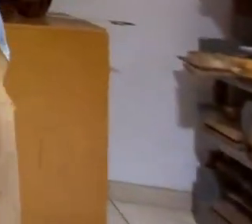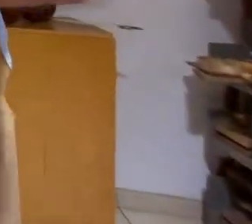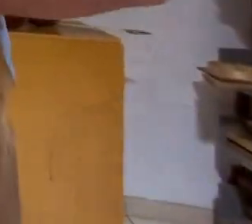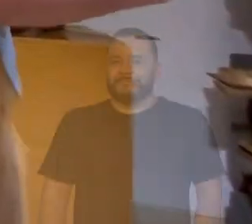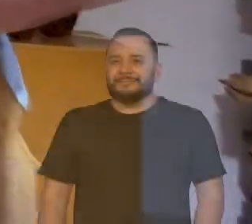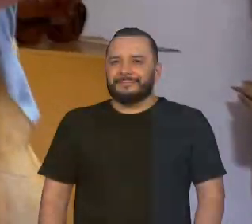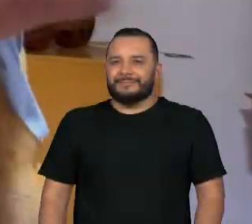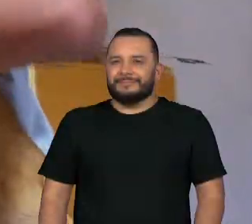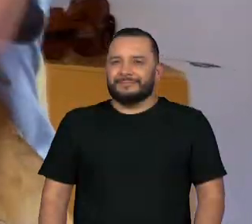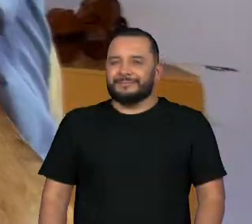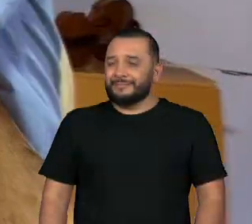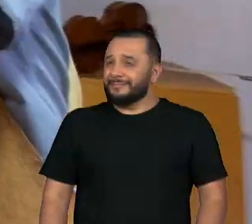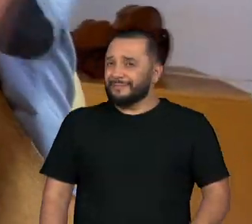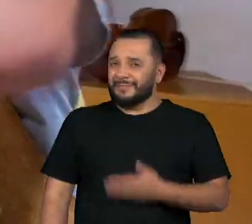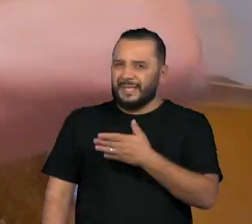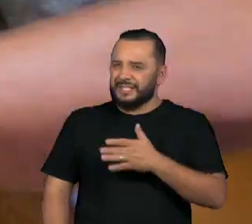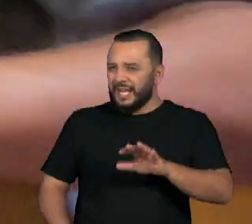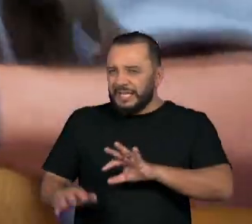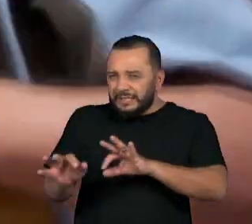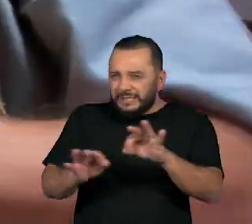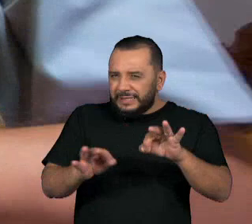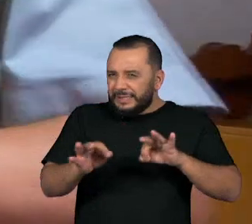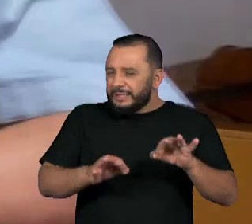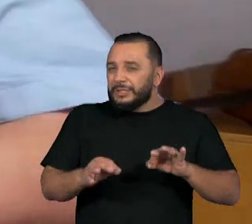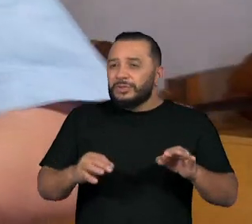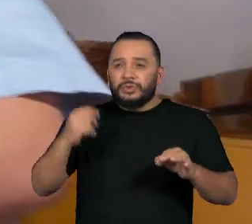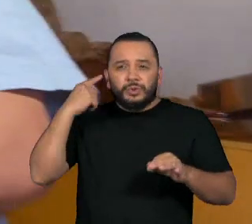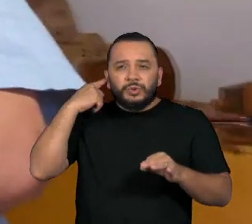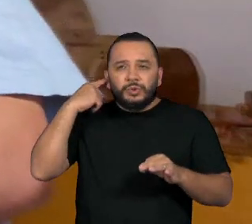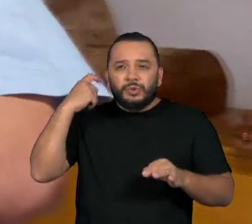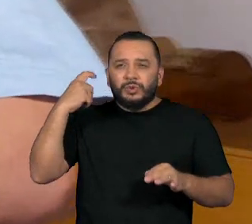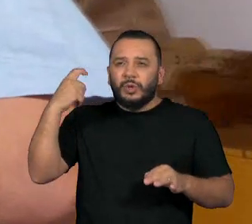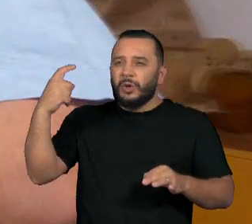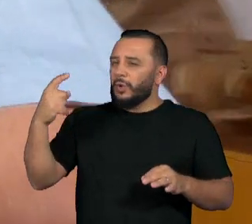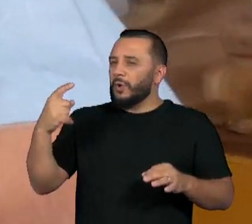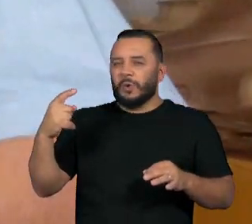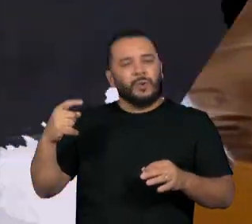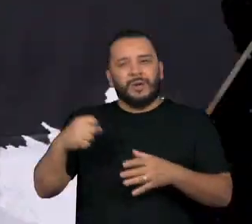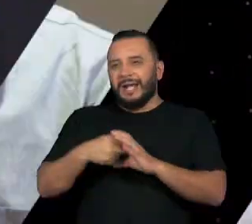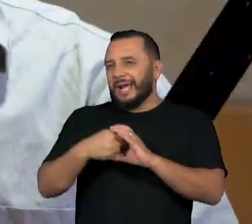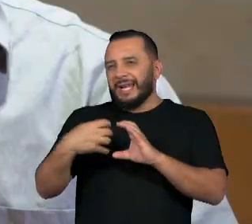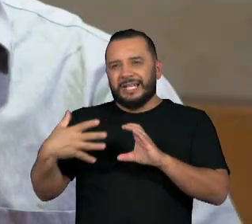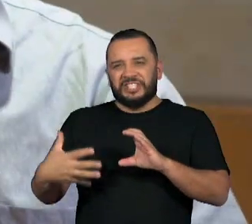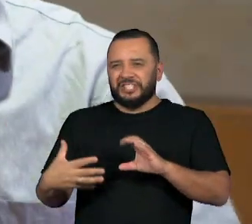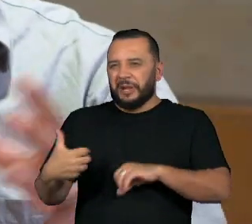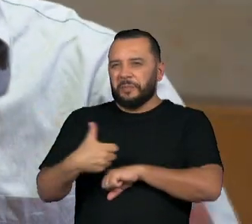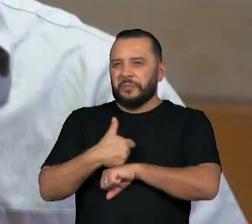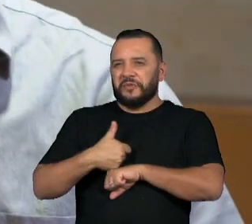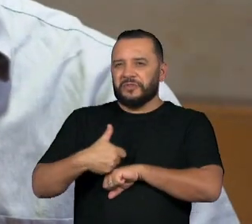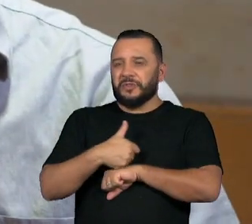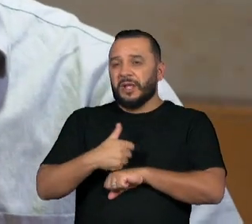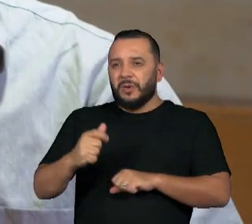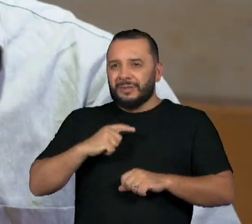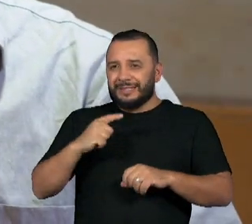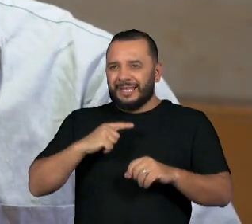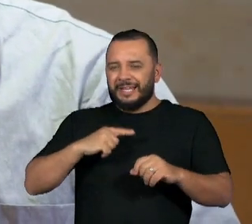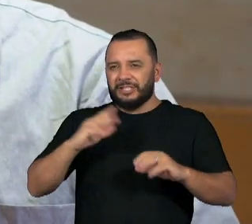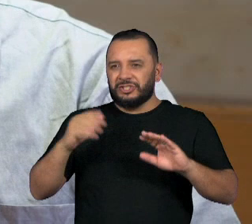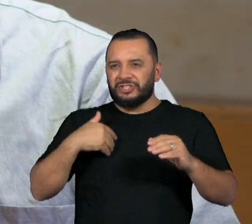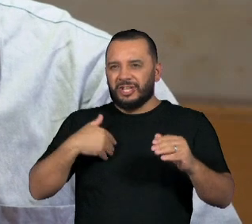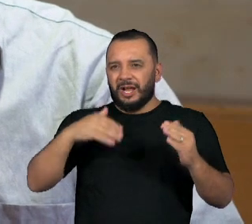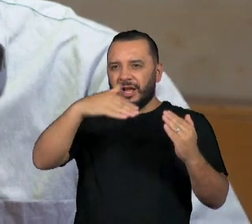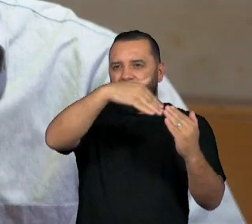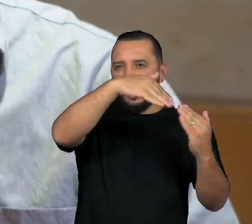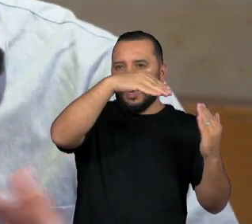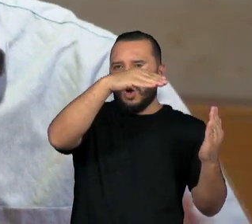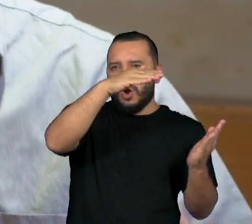Para ele sair um instrumento profissional, um instrumento que soa com as suas características profissionais, ele tem o design de construção e também tem